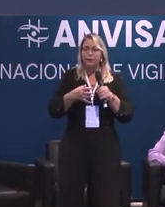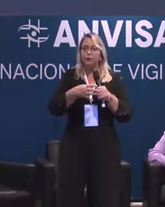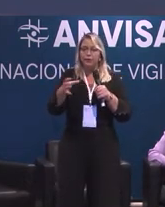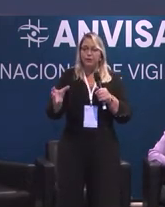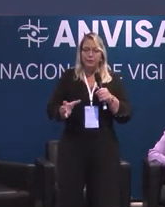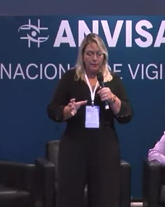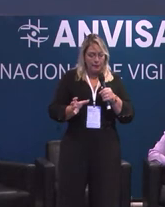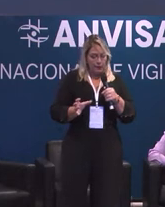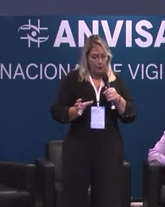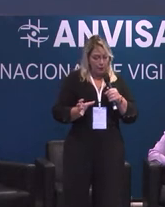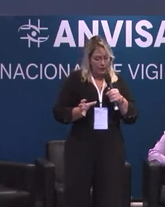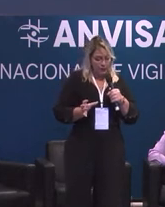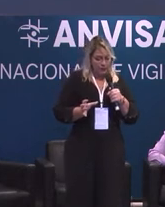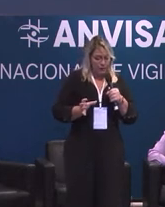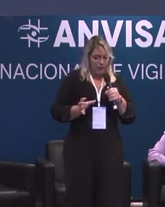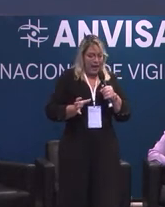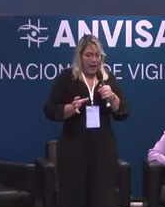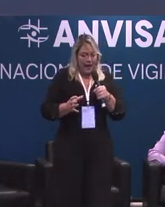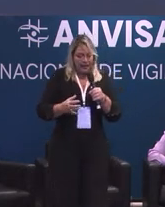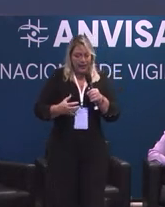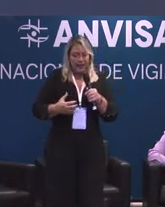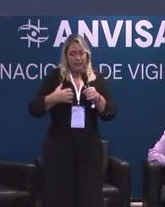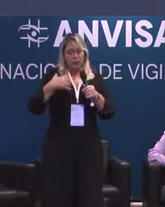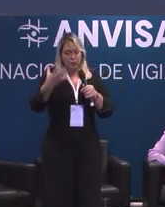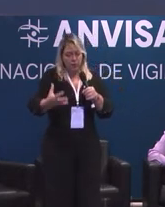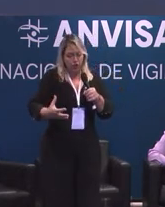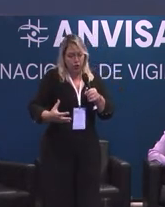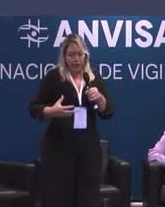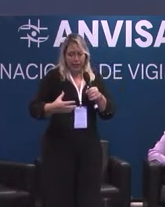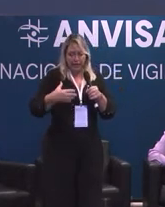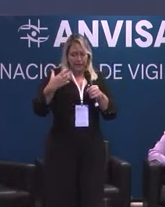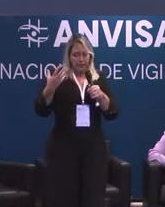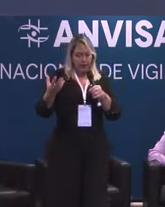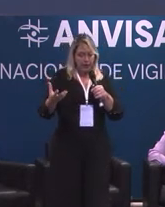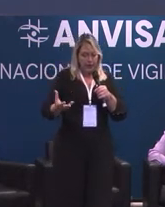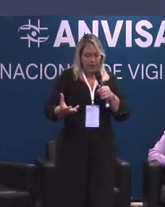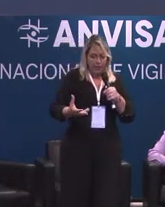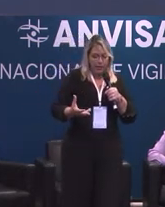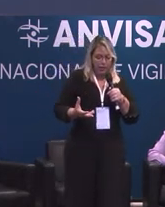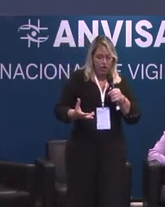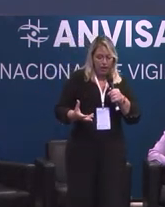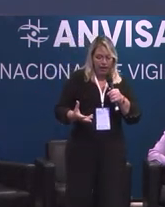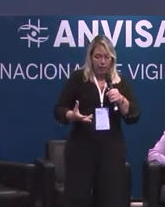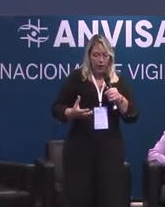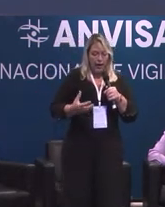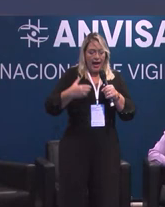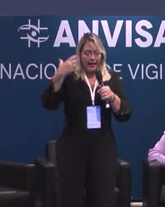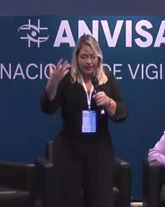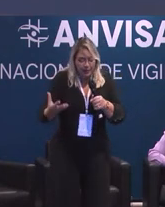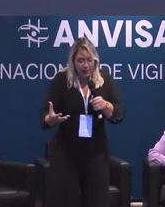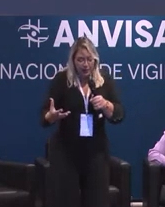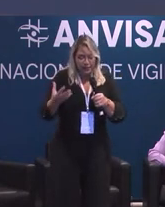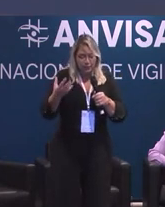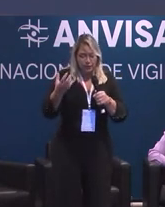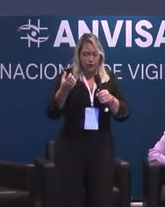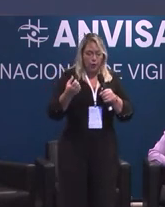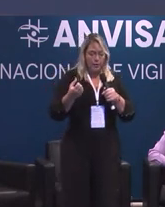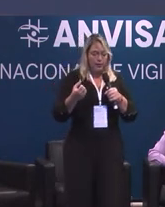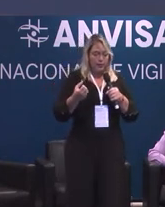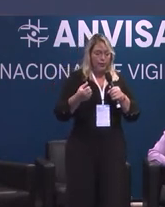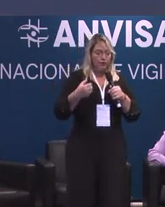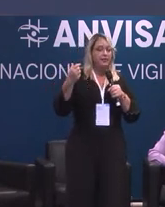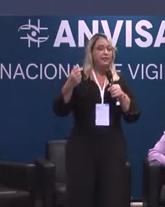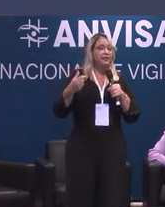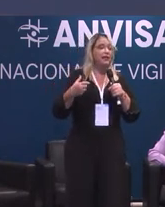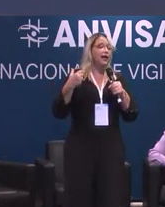trouxe essa percepção positiva. A interação com os meios de comunicação e a mídia em geral, a disseminação da informação